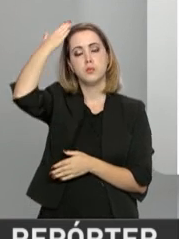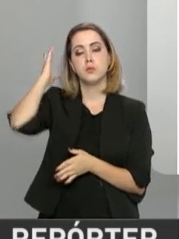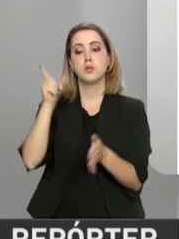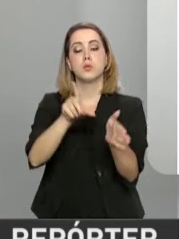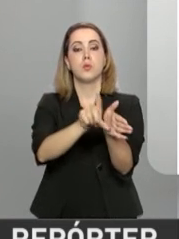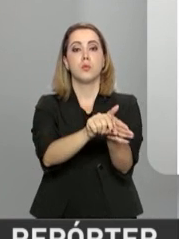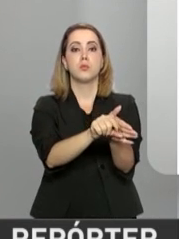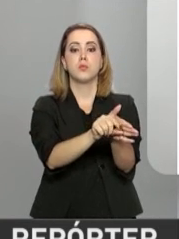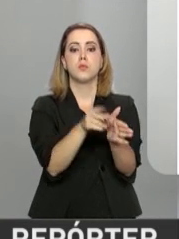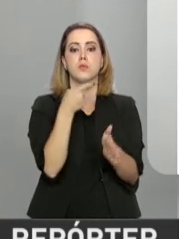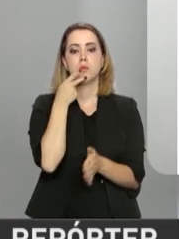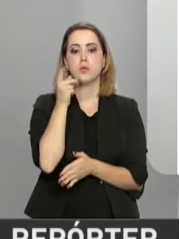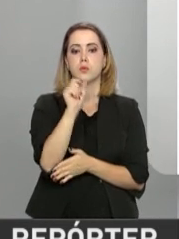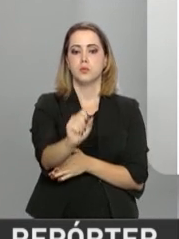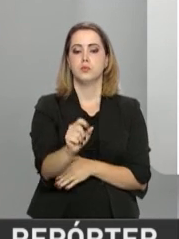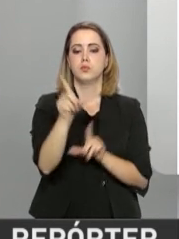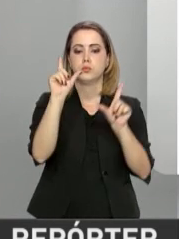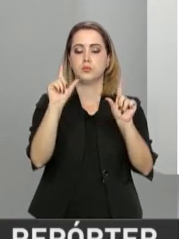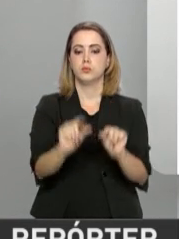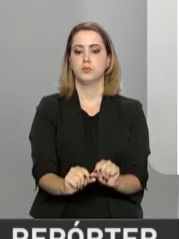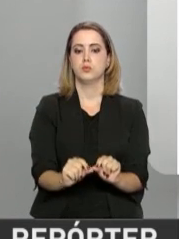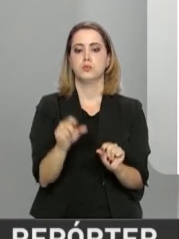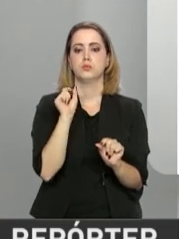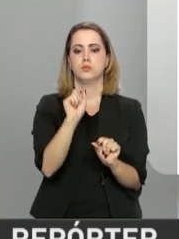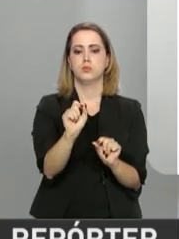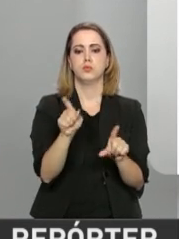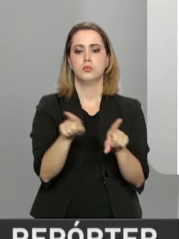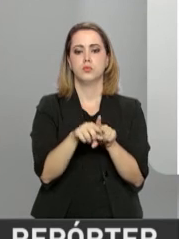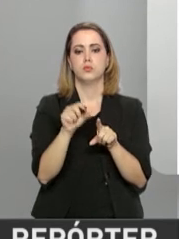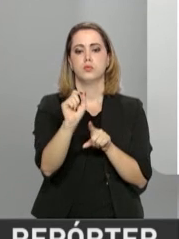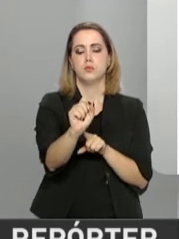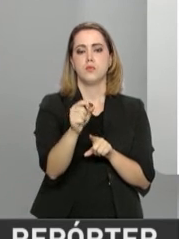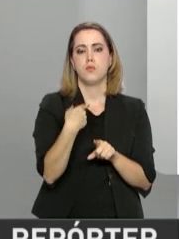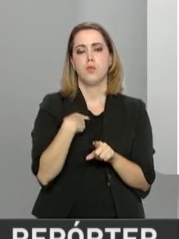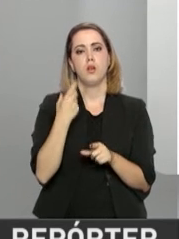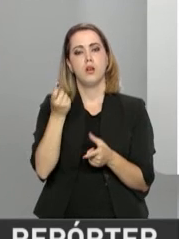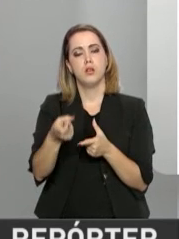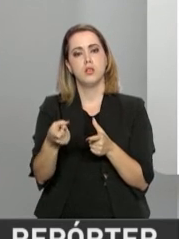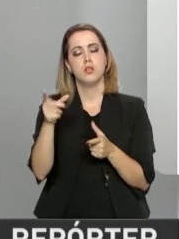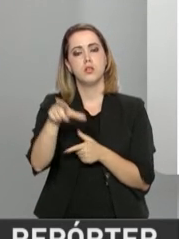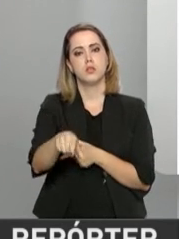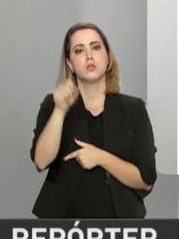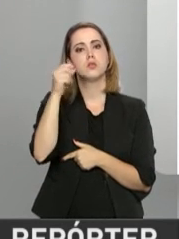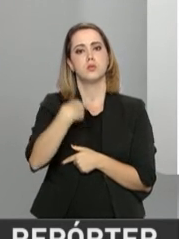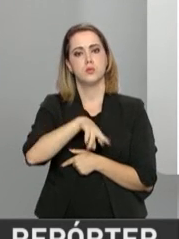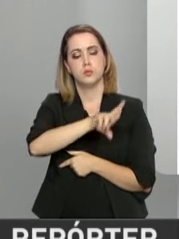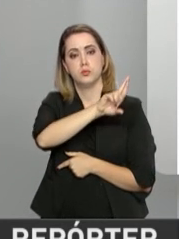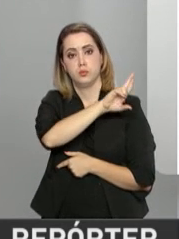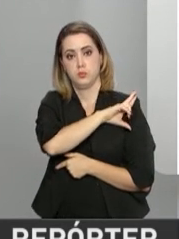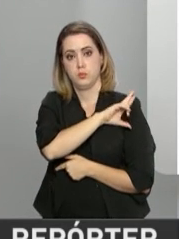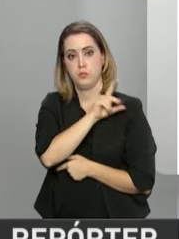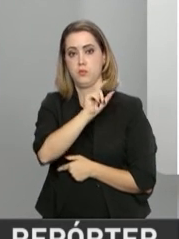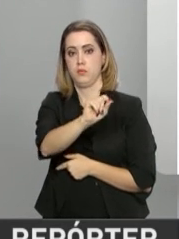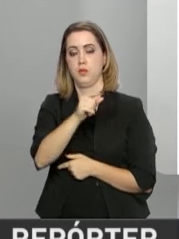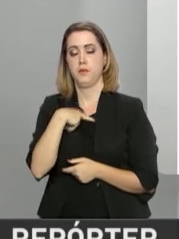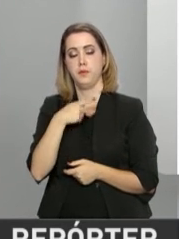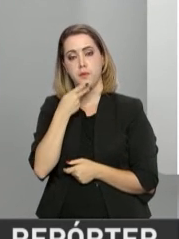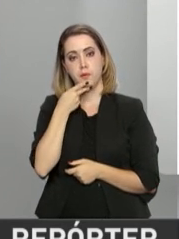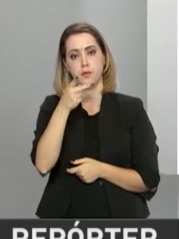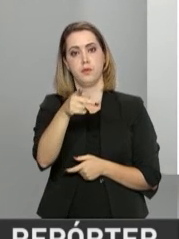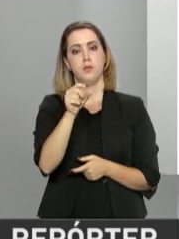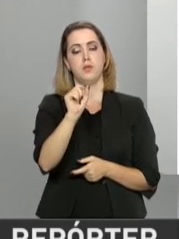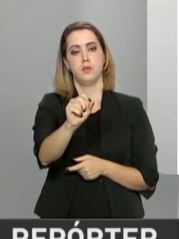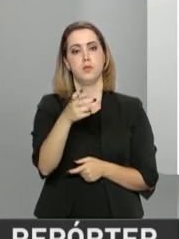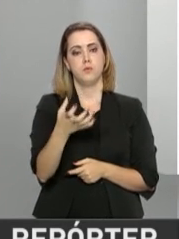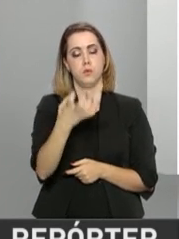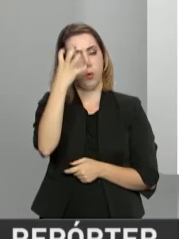sobre a redução dos preços dos combustíveis. Segundo ele, a decisão foi tomada com responsabilidade e completou dizendo que,